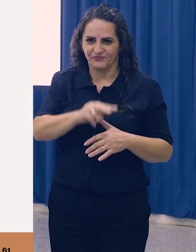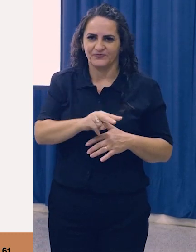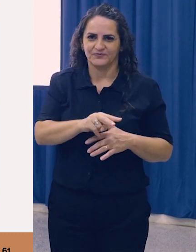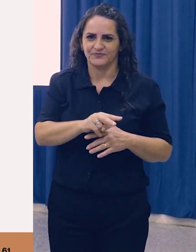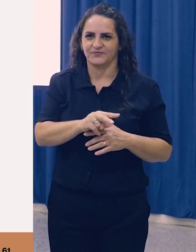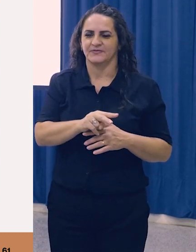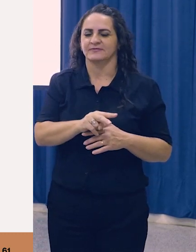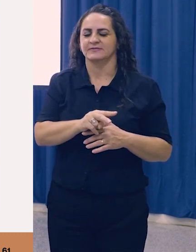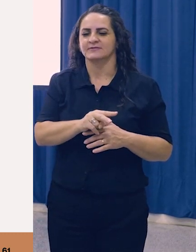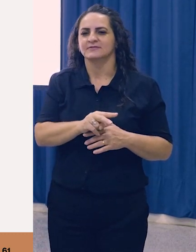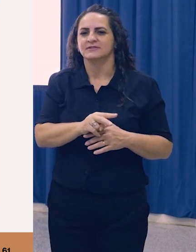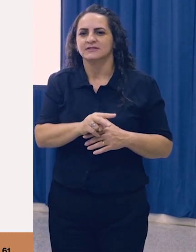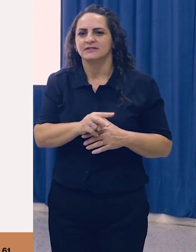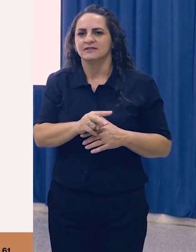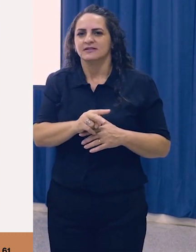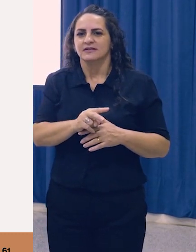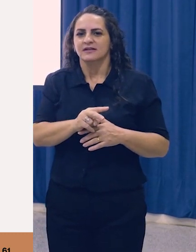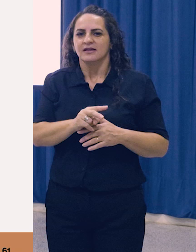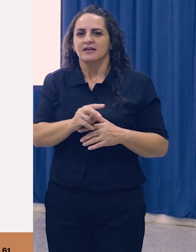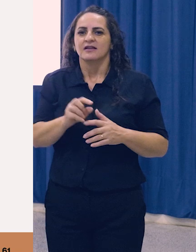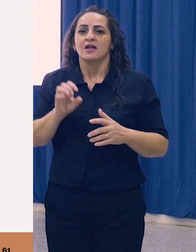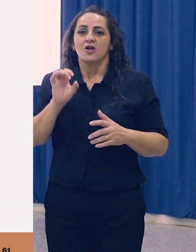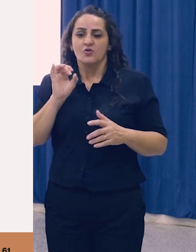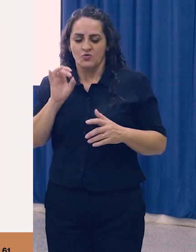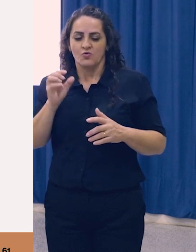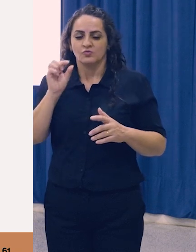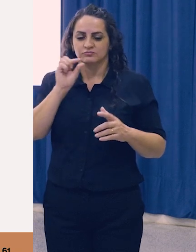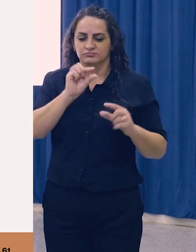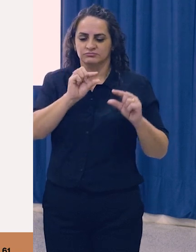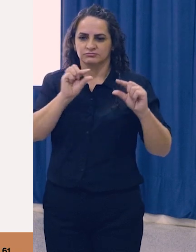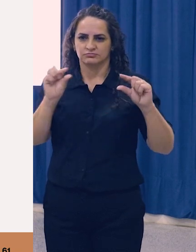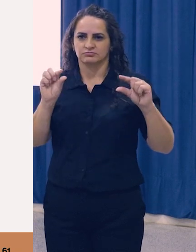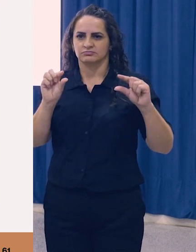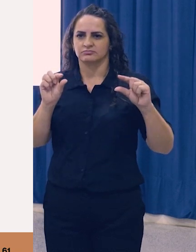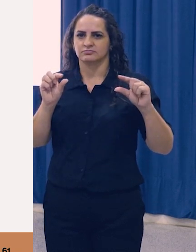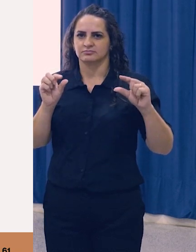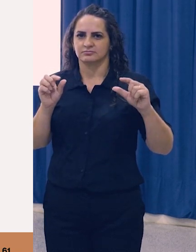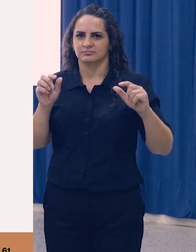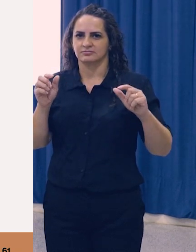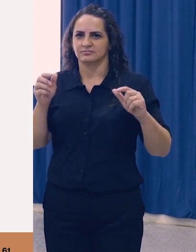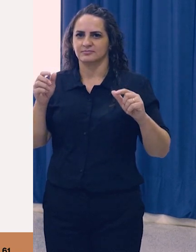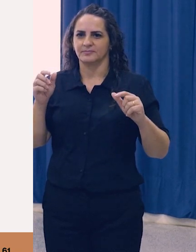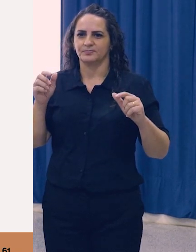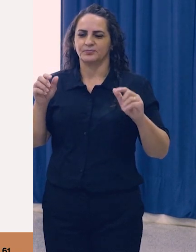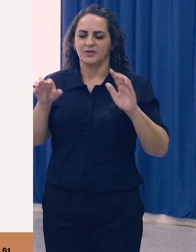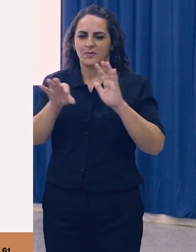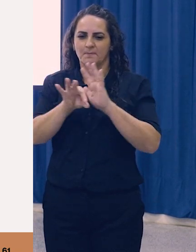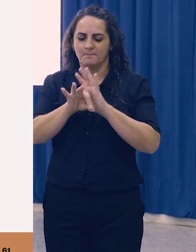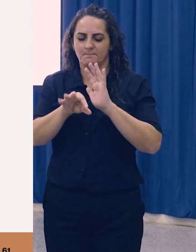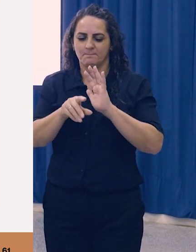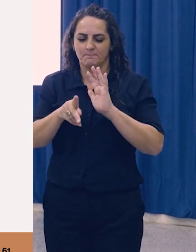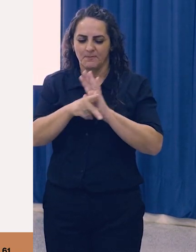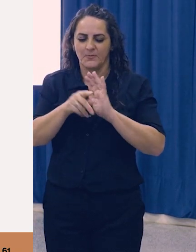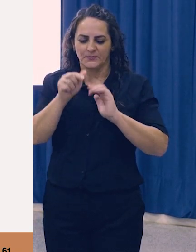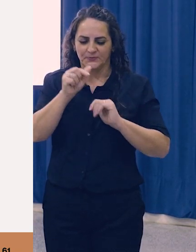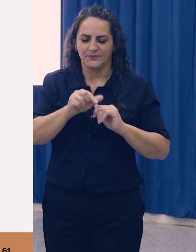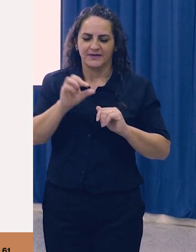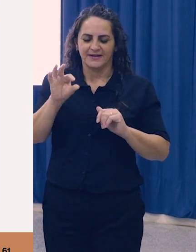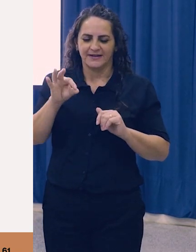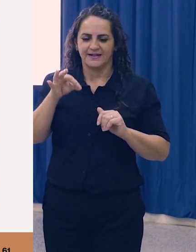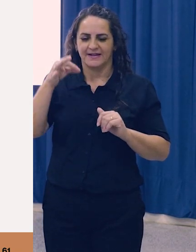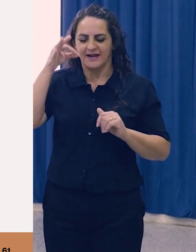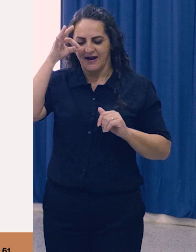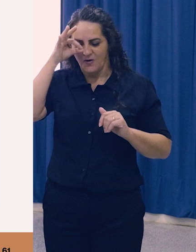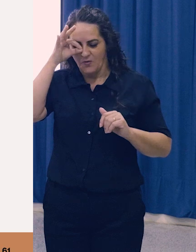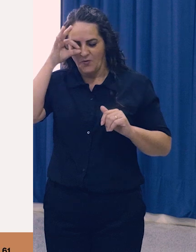Netflix, personificado, é o Duolingo, né? A coruja Duolingo, o personagem Duolingo,